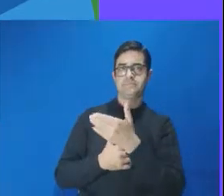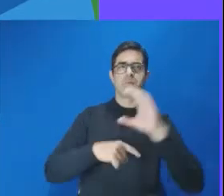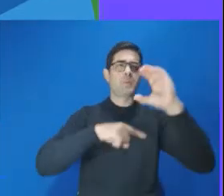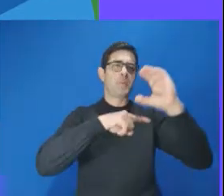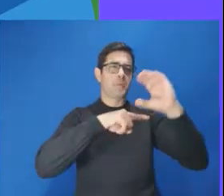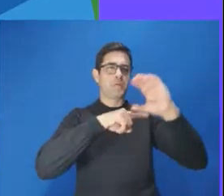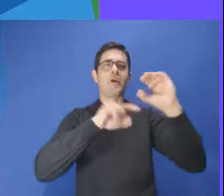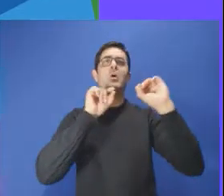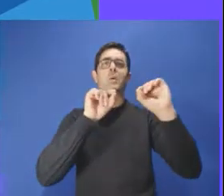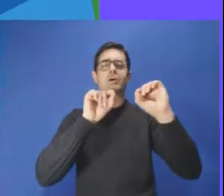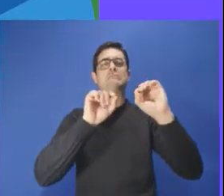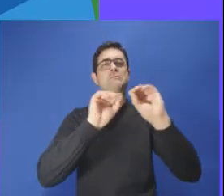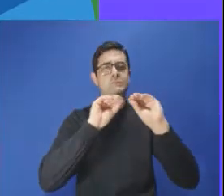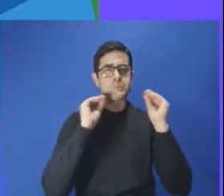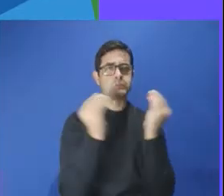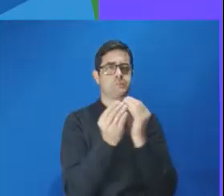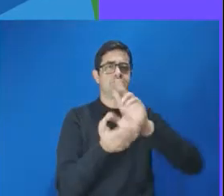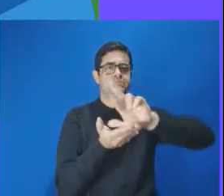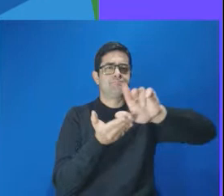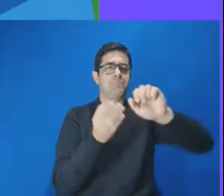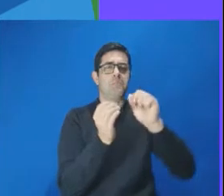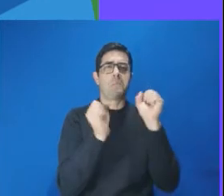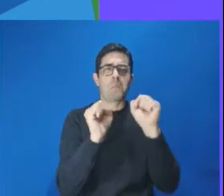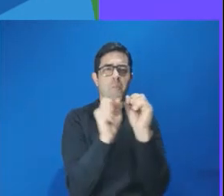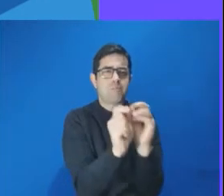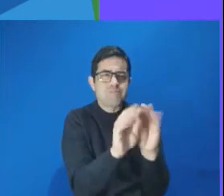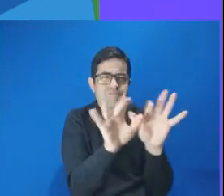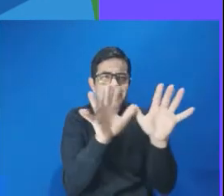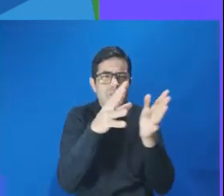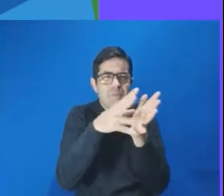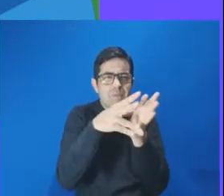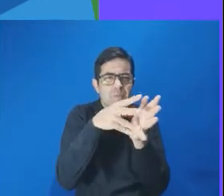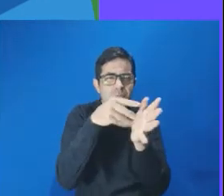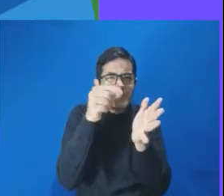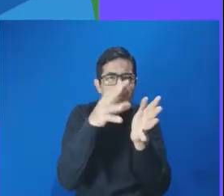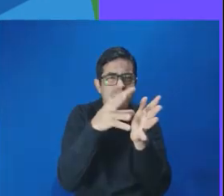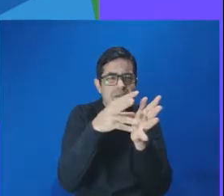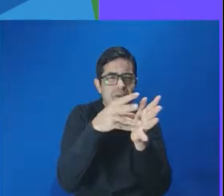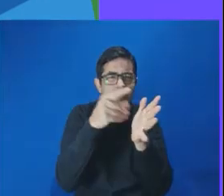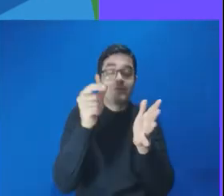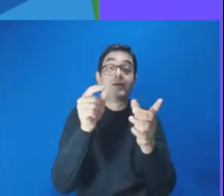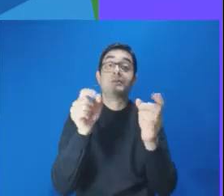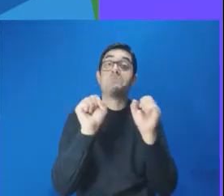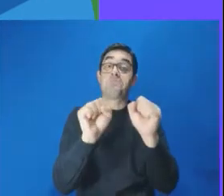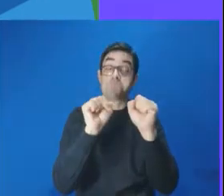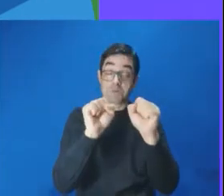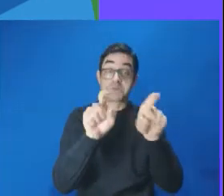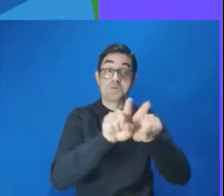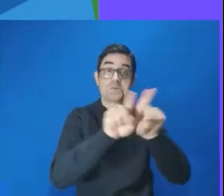formar diferentes substâncias, desde a fuligem, né, que é pozinho bem fino de carbono, até